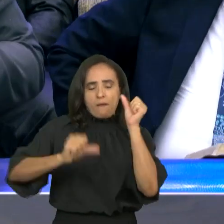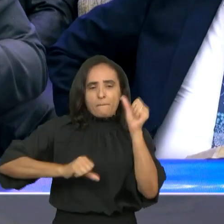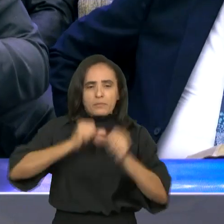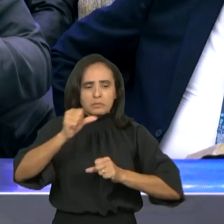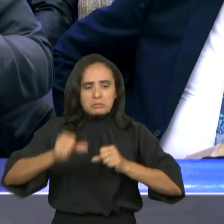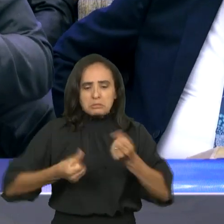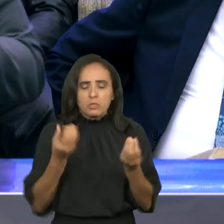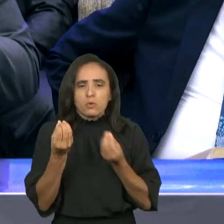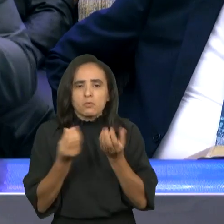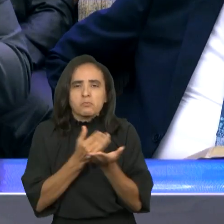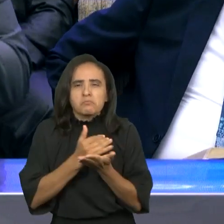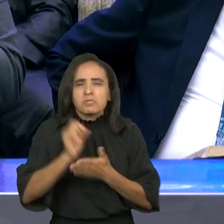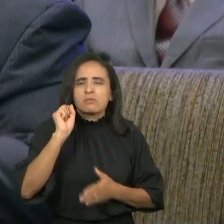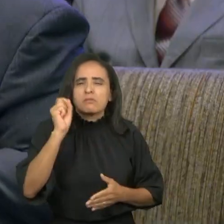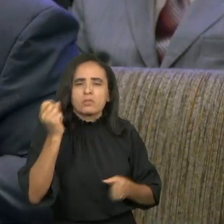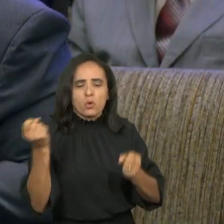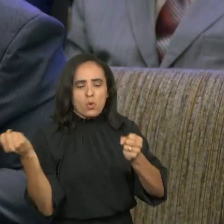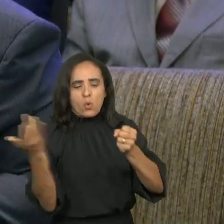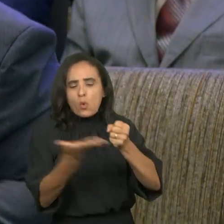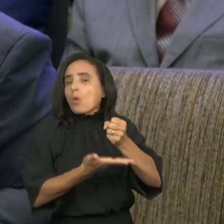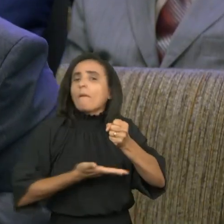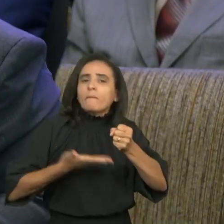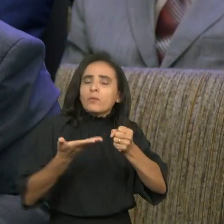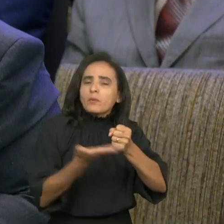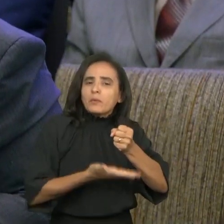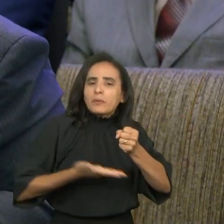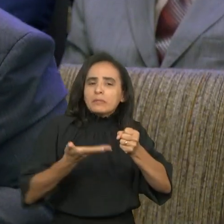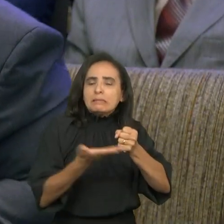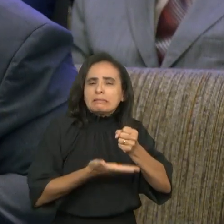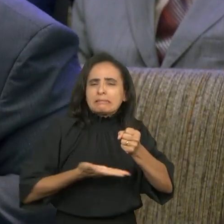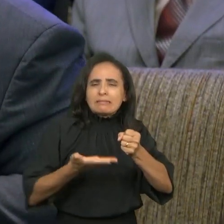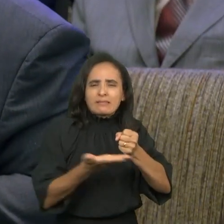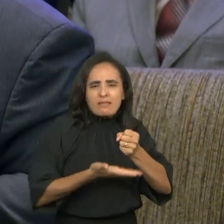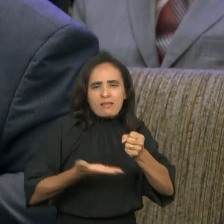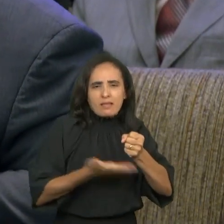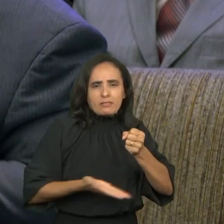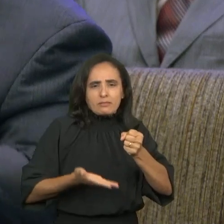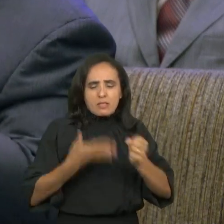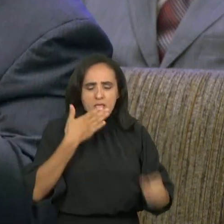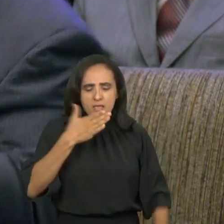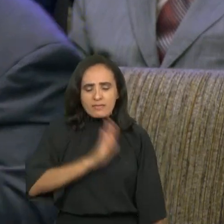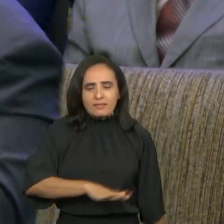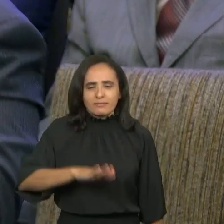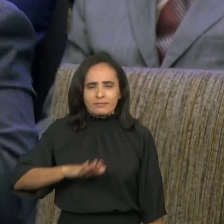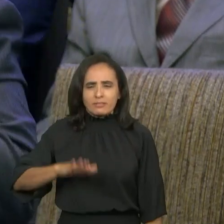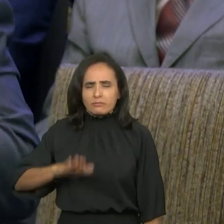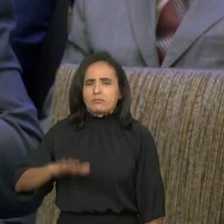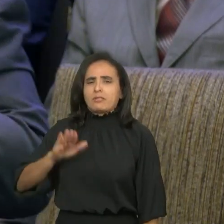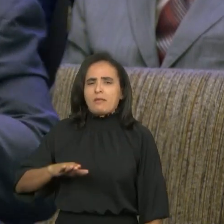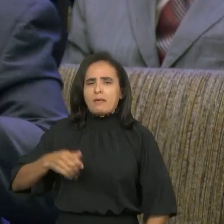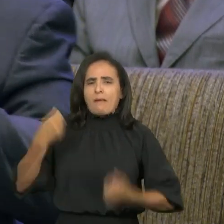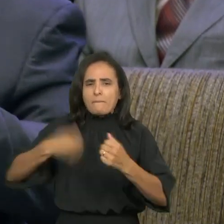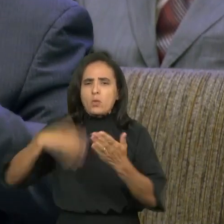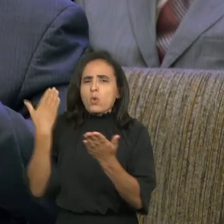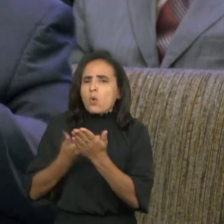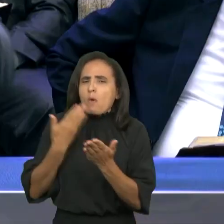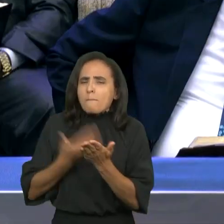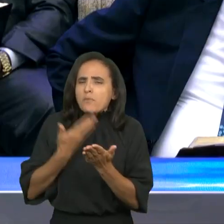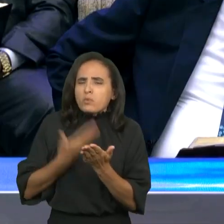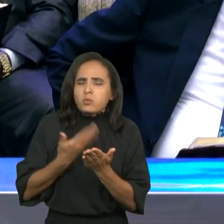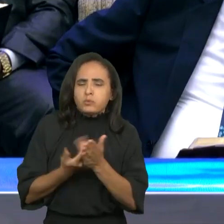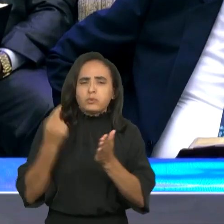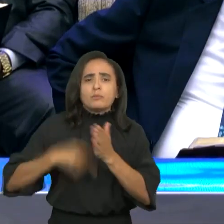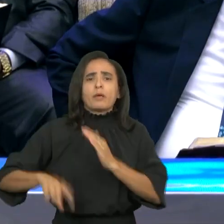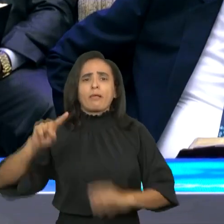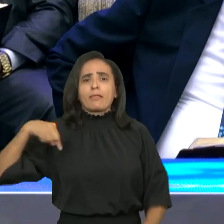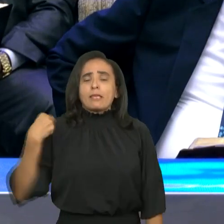base a mudança começa lá como eles dizem na base da pirâmide é das Crianças Pois é isso mesmo nós também começamos com